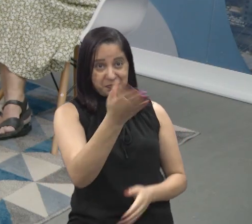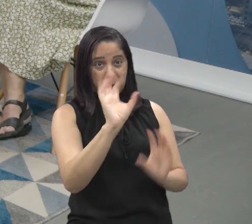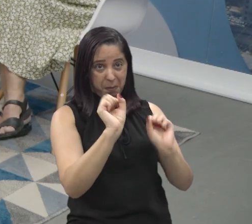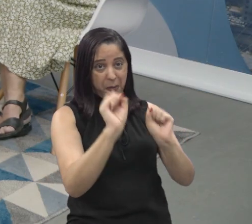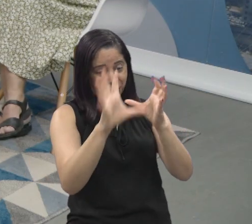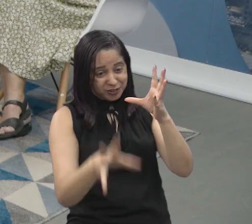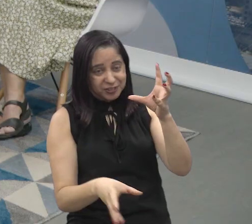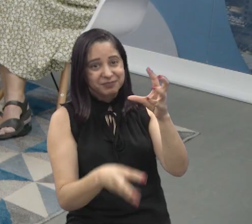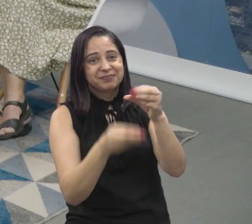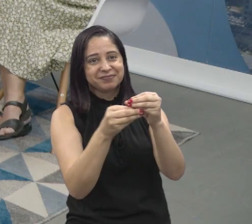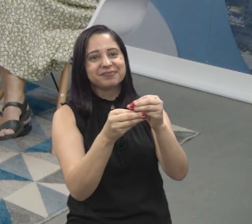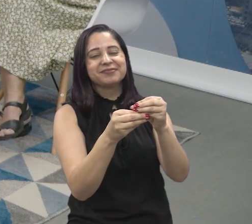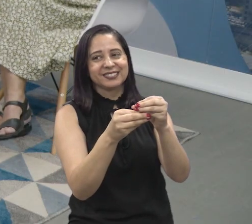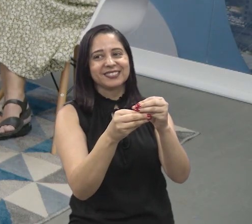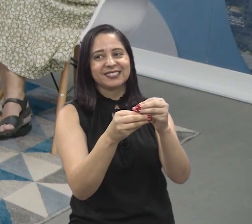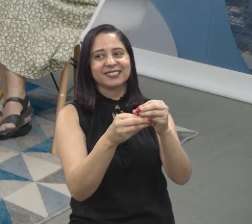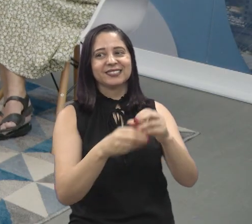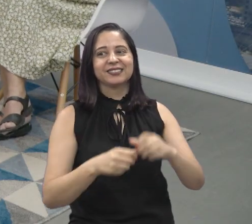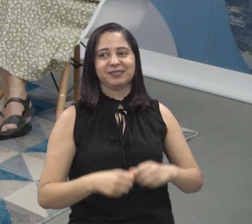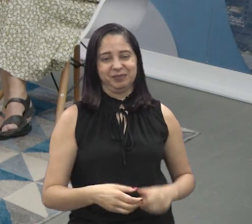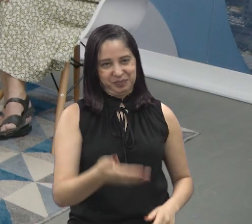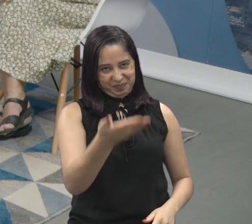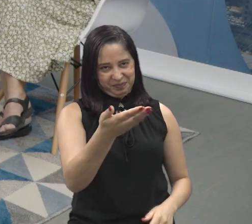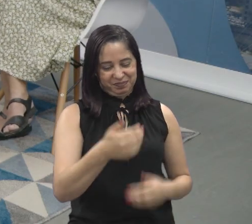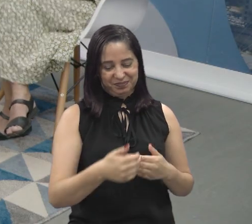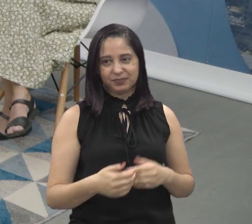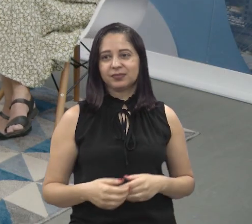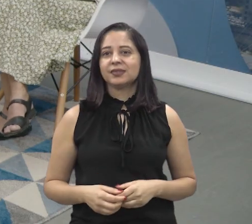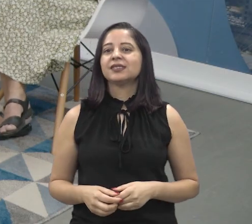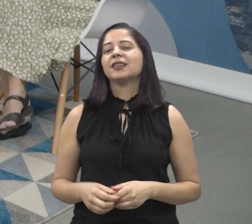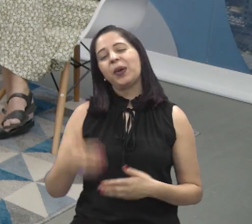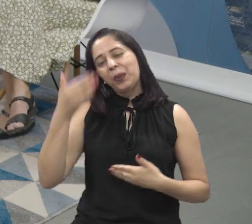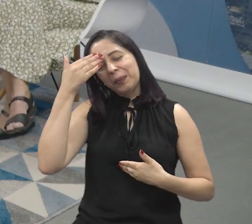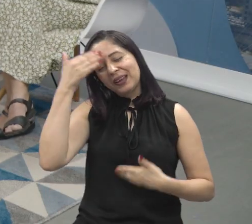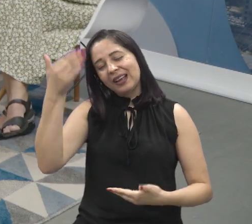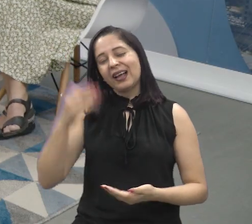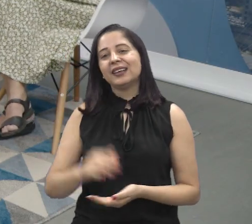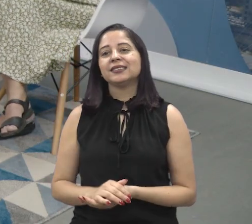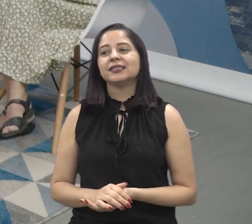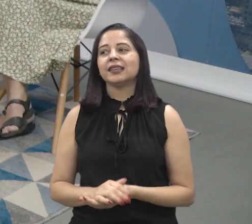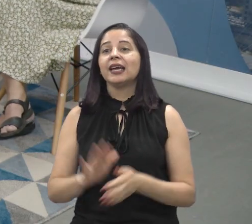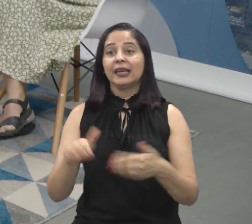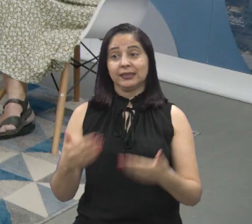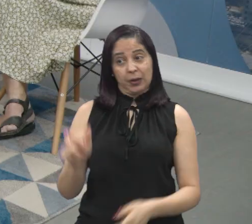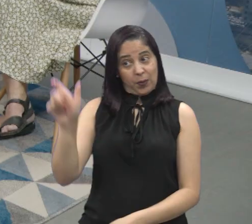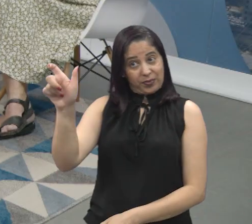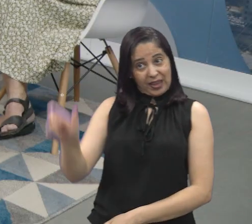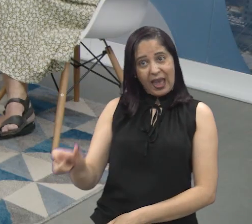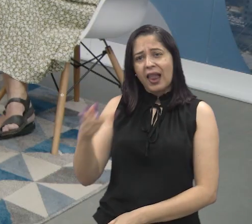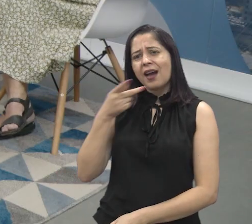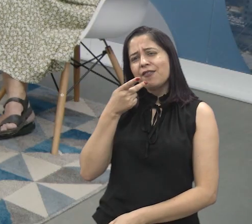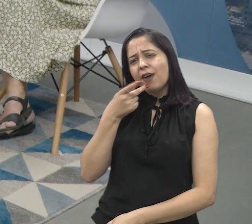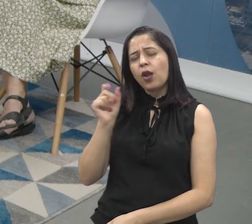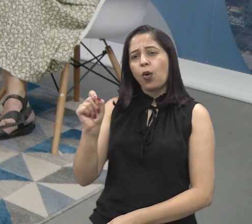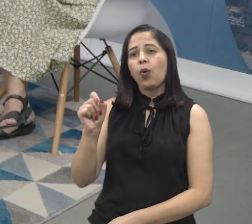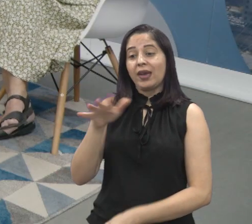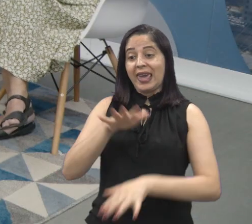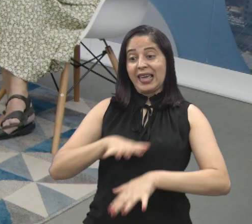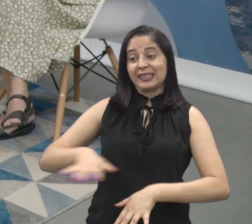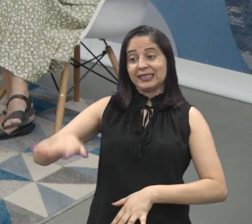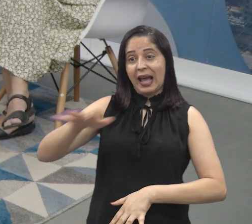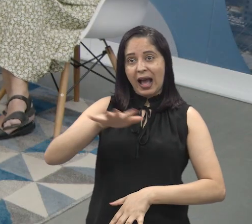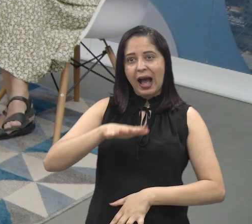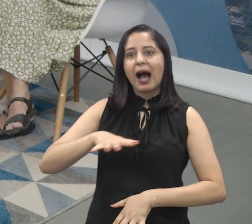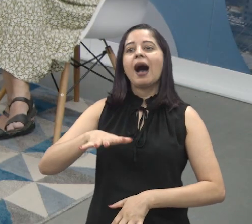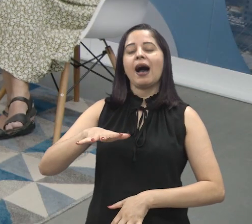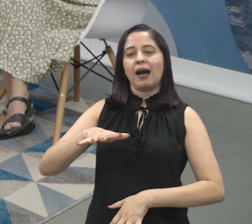fazer uma colocação antes da gente ir para o intervalo. Sim, Dani, obrigada. Aqui na fala da Aline, né, essa questão do Vale da Fé, a